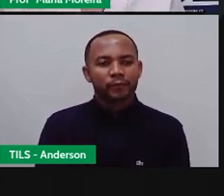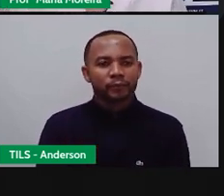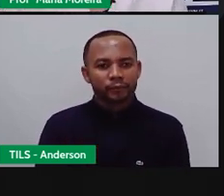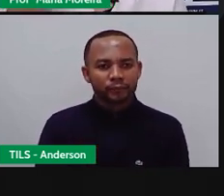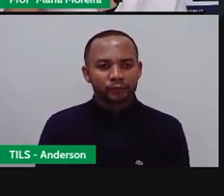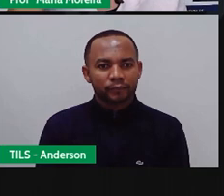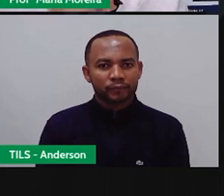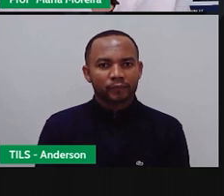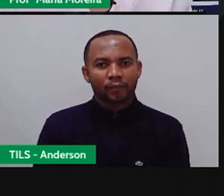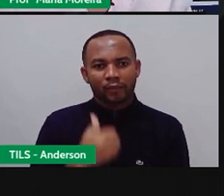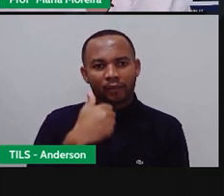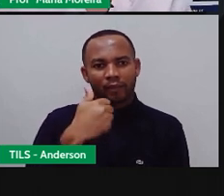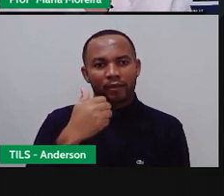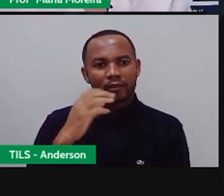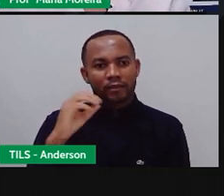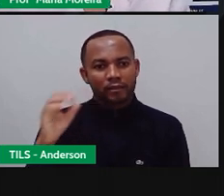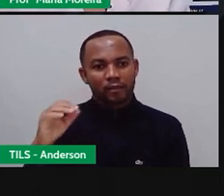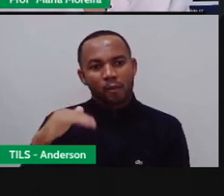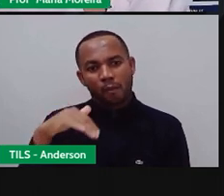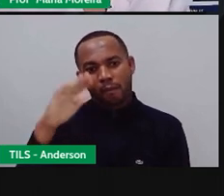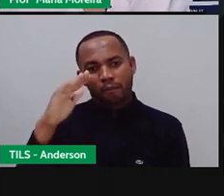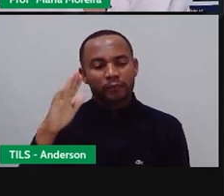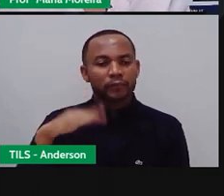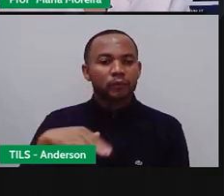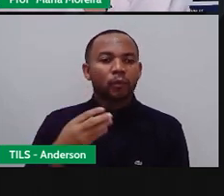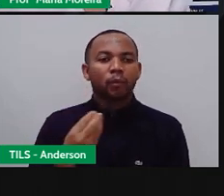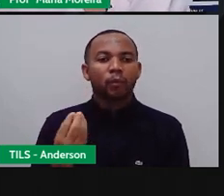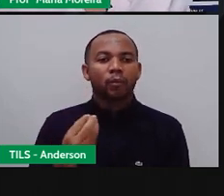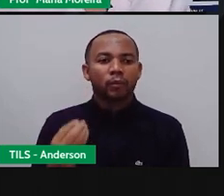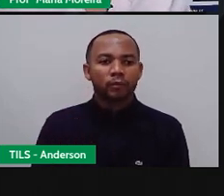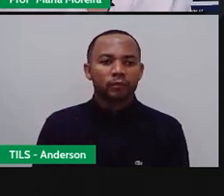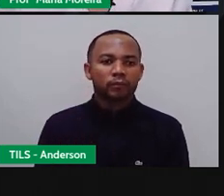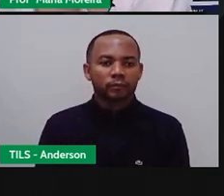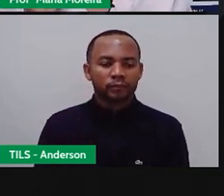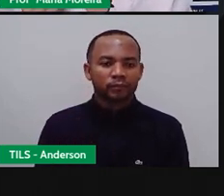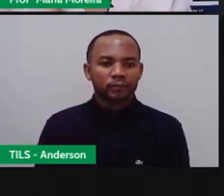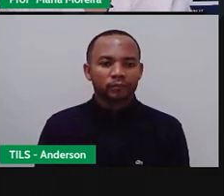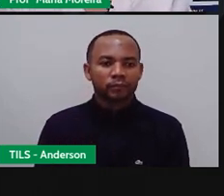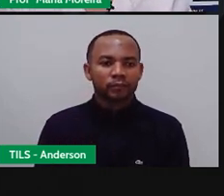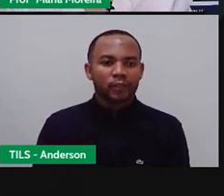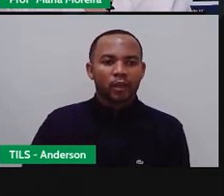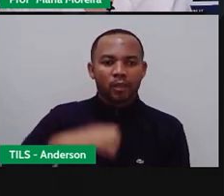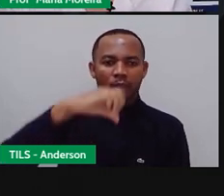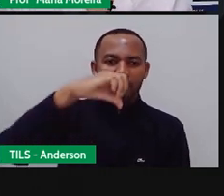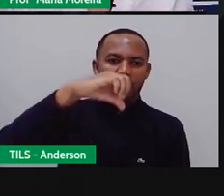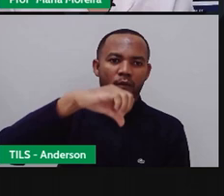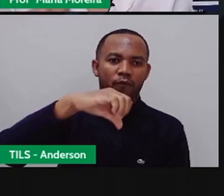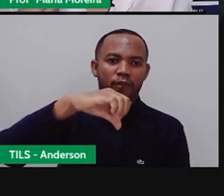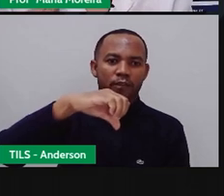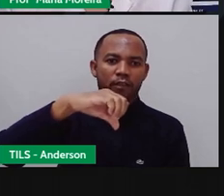dezenas sem isso aí eu tenho né nova unidade de milhar eu tenho que